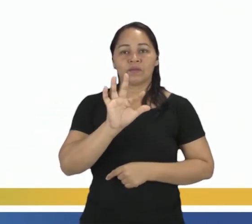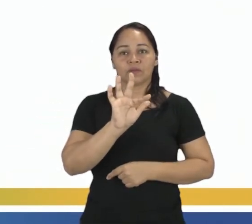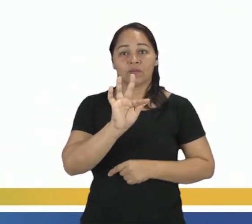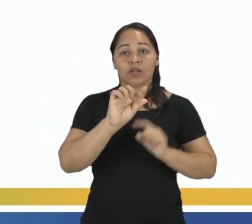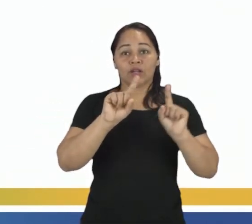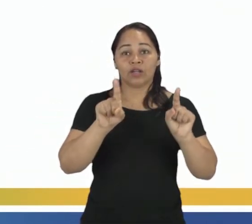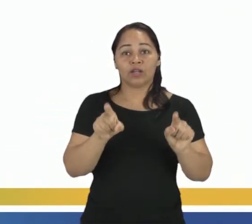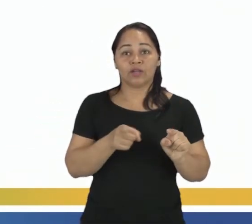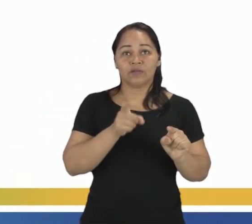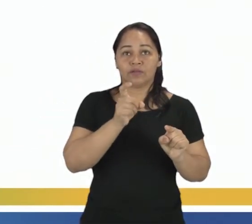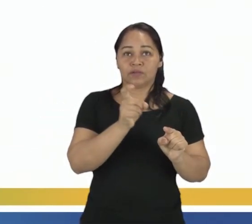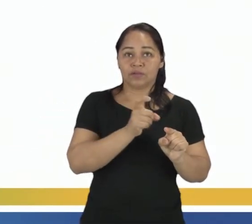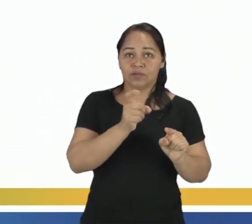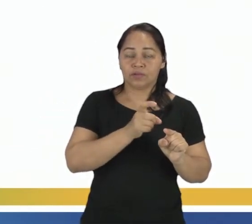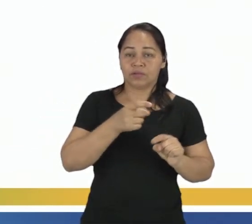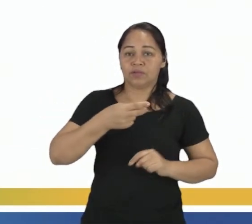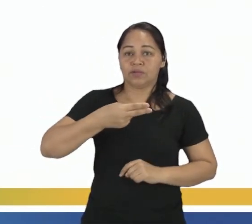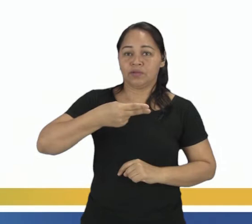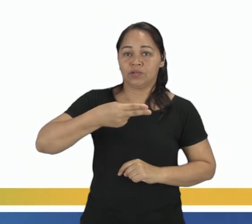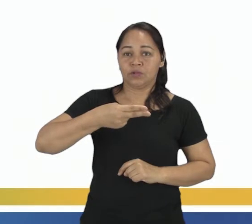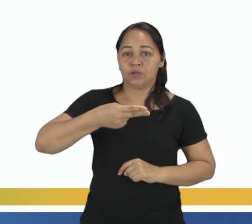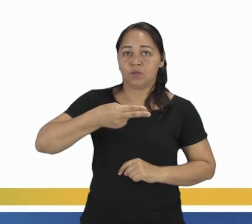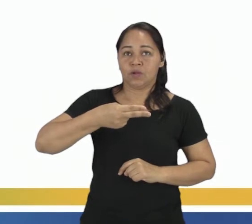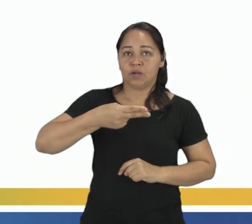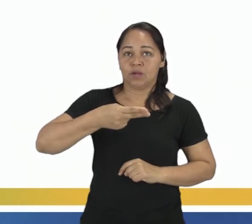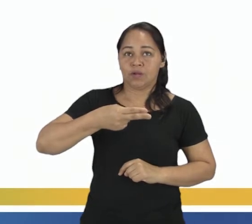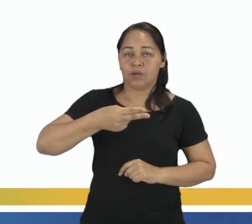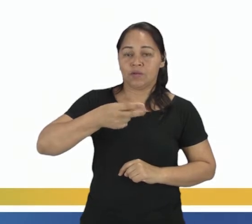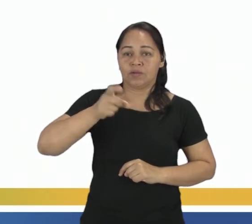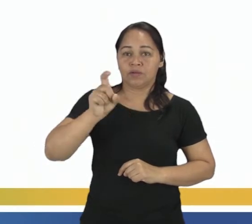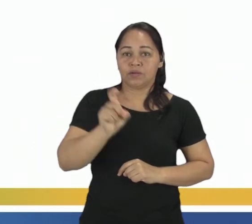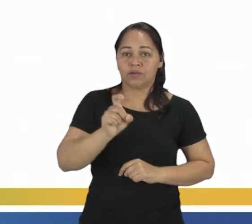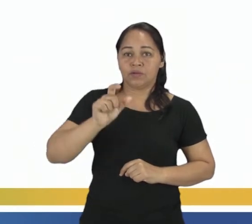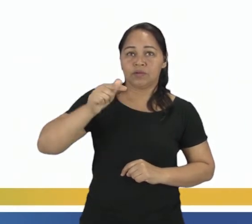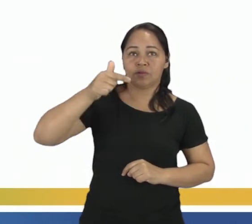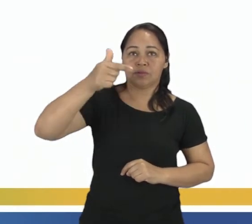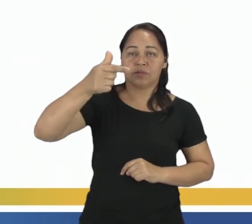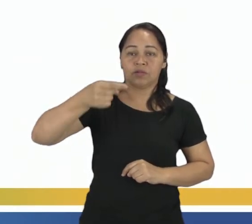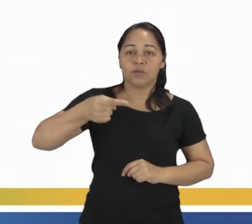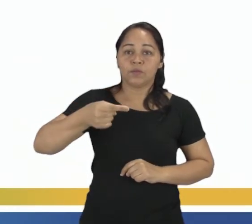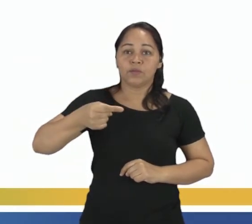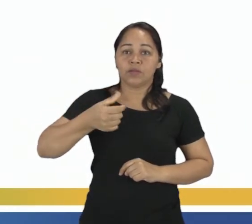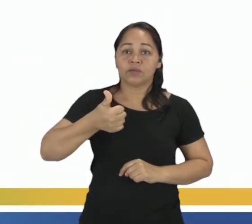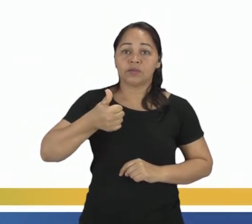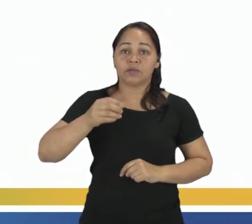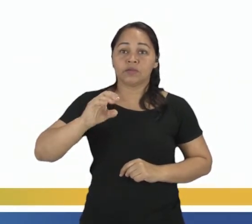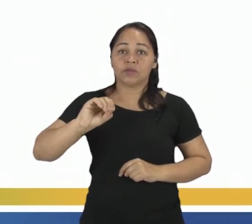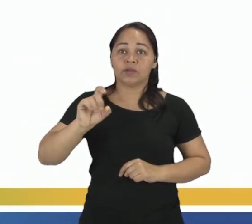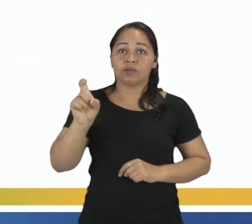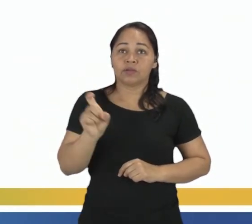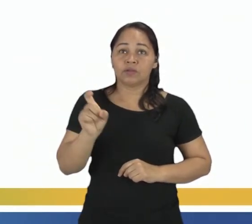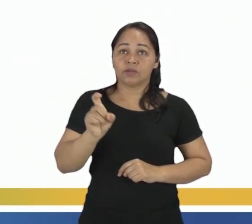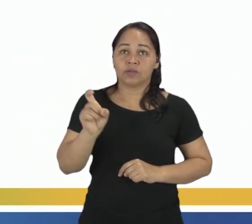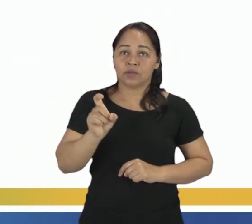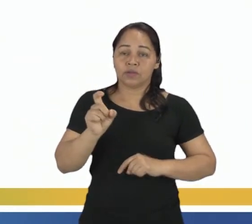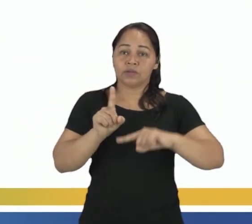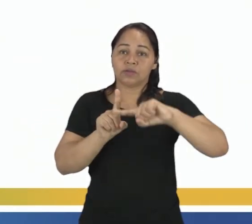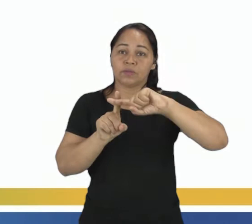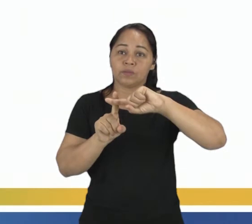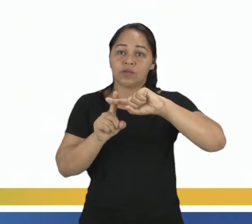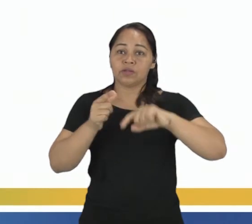Veja, eu tenho uma função de segundo grau agora, x ao quadrado menos 10x mais 21 e nós